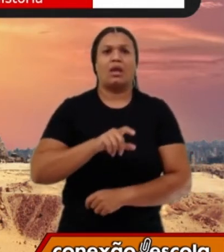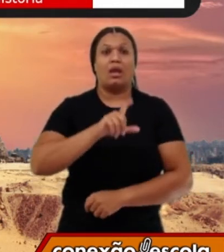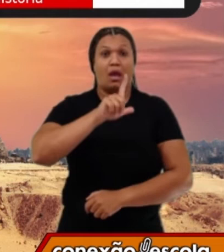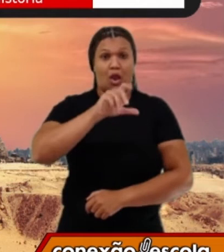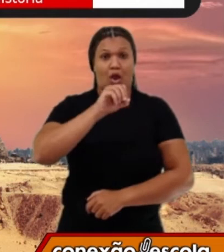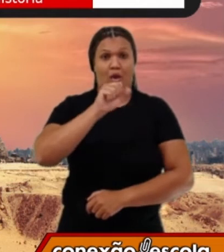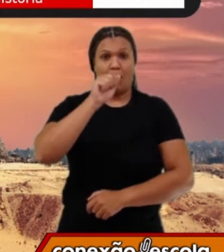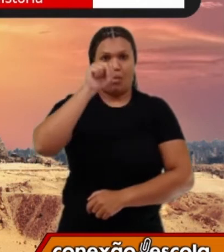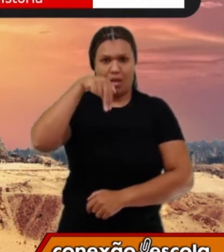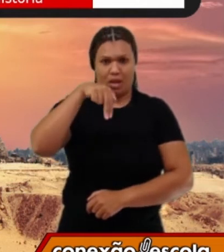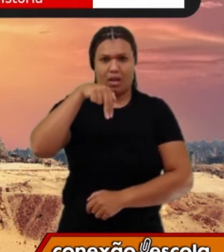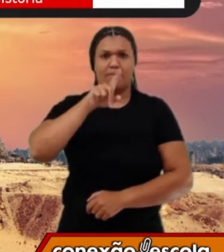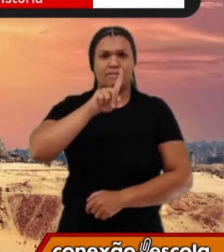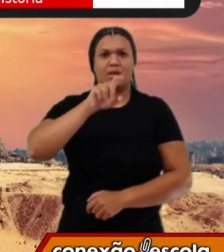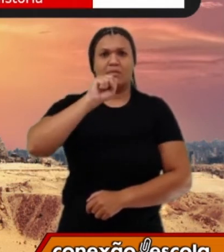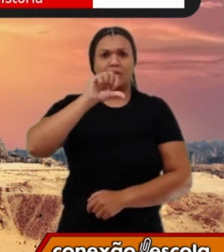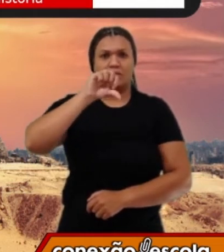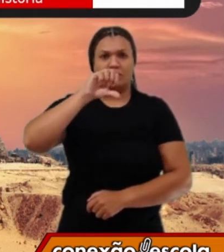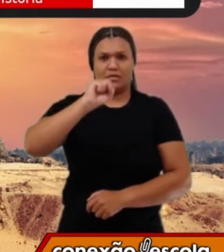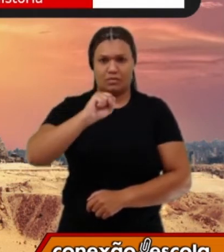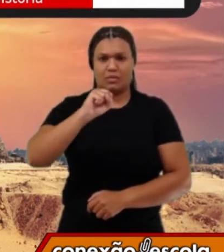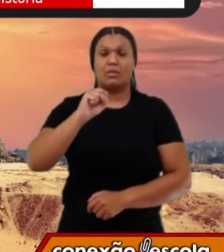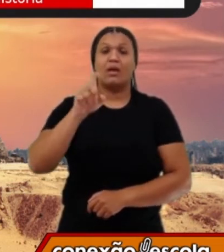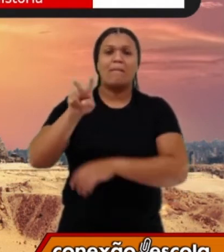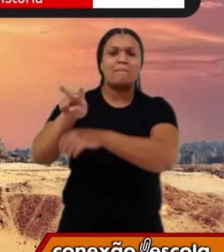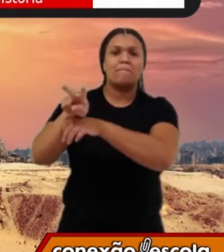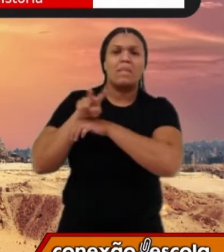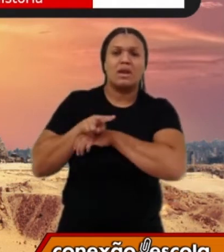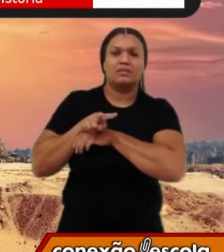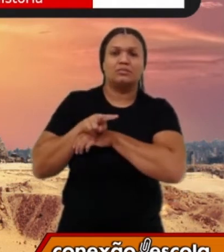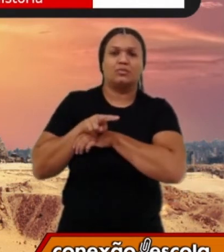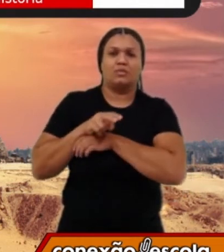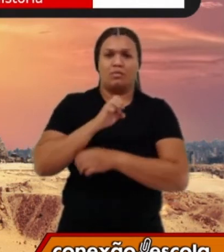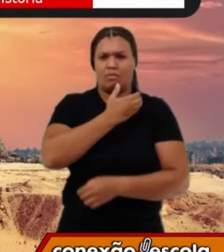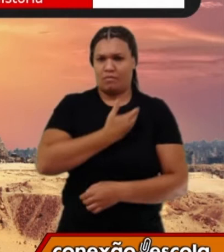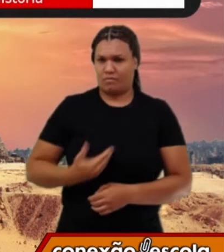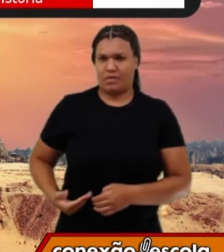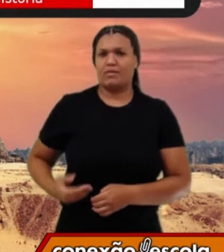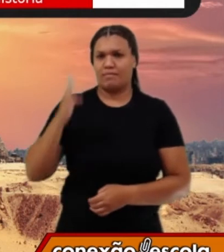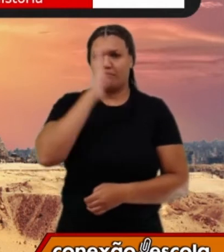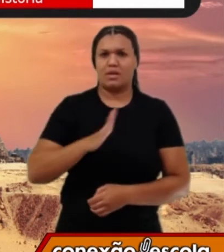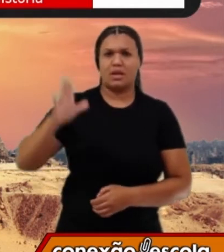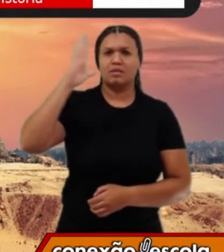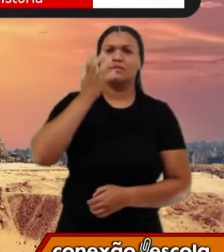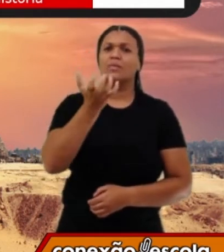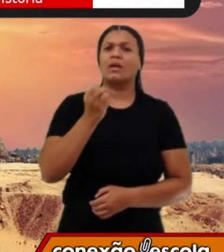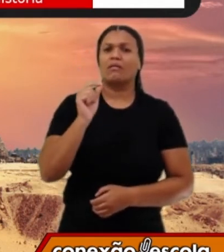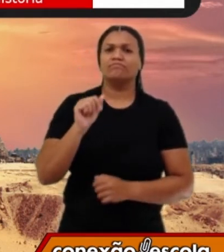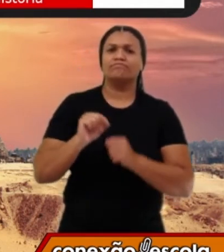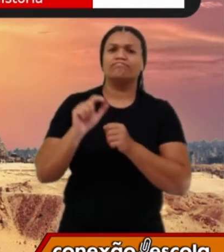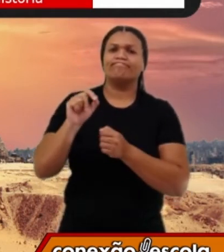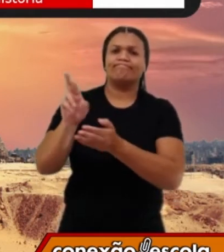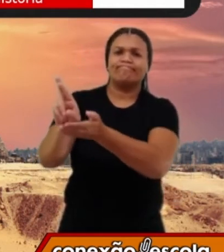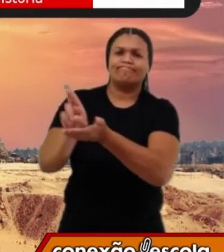1898, que foi um empréstimo contraído pelo governo brasileiro a fim de trazer recursos para o Brasil.